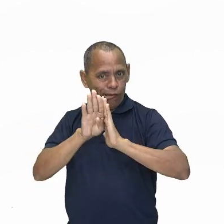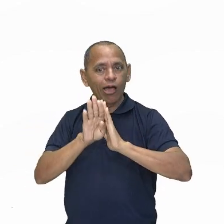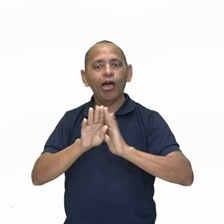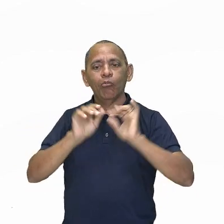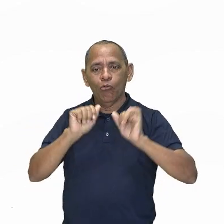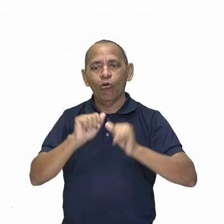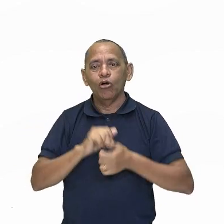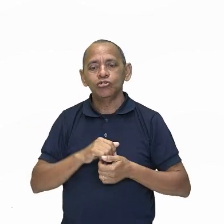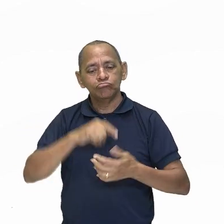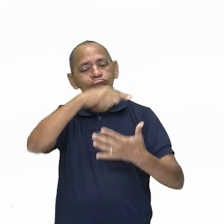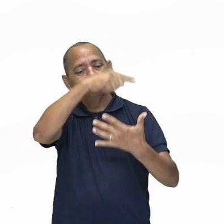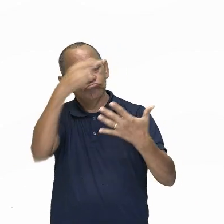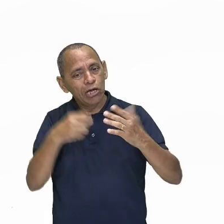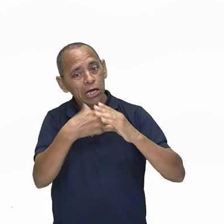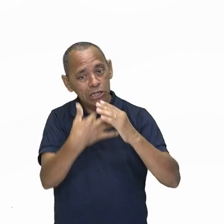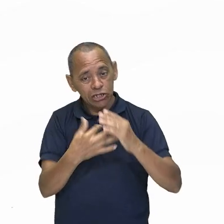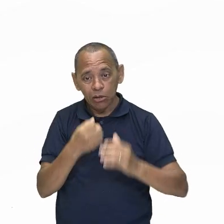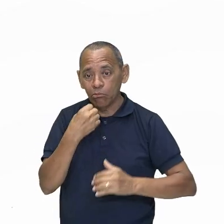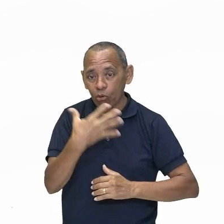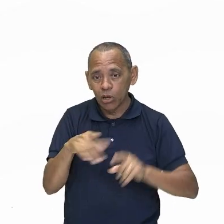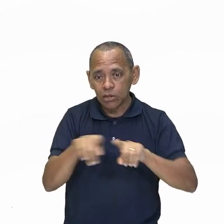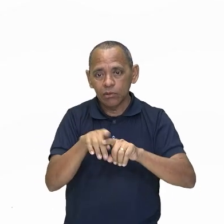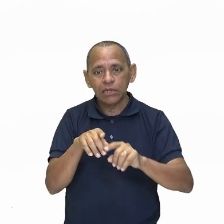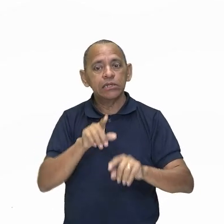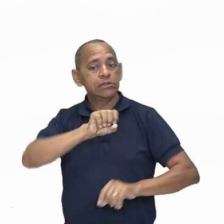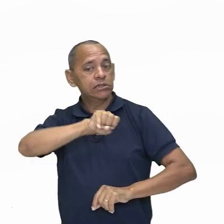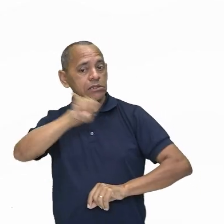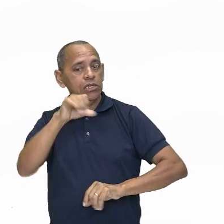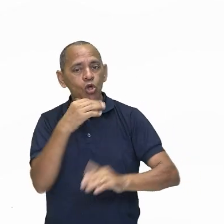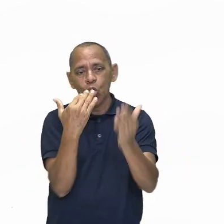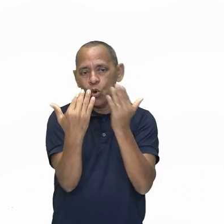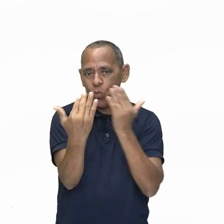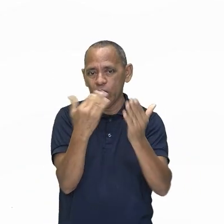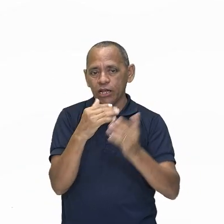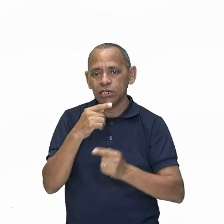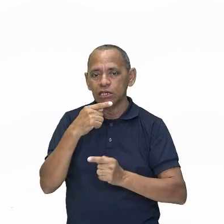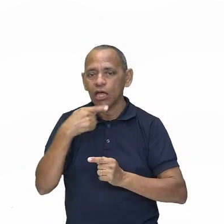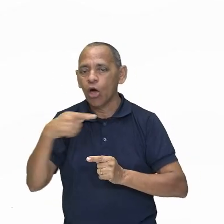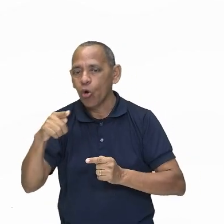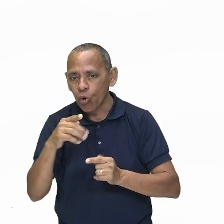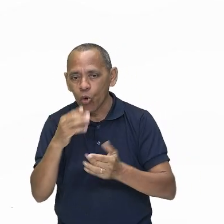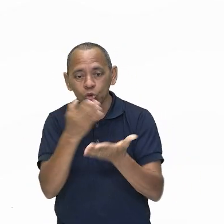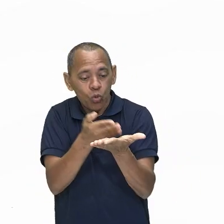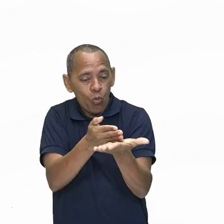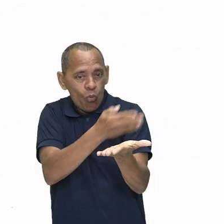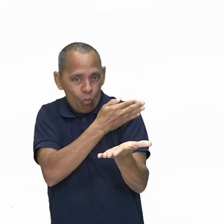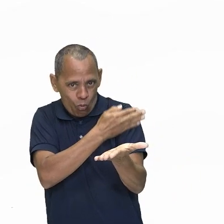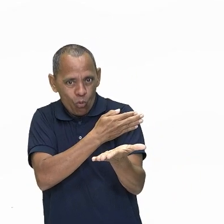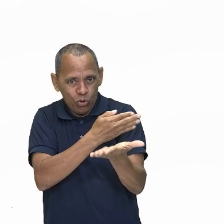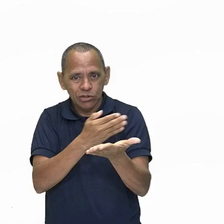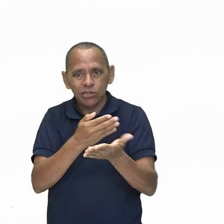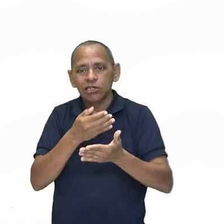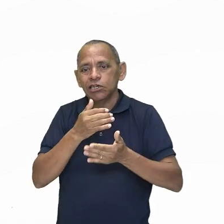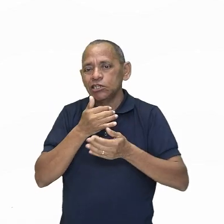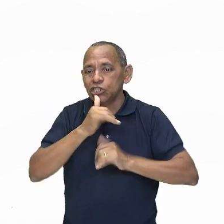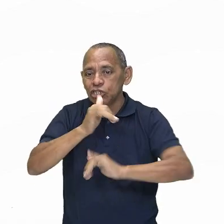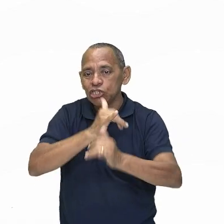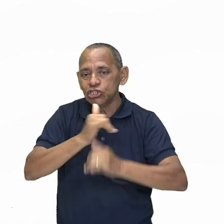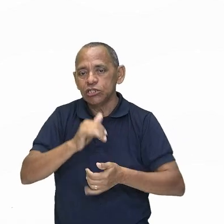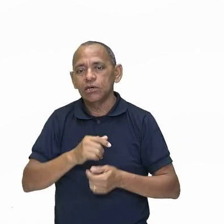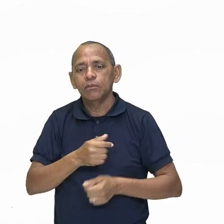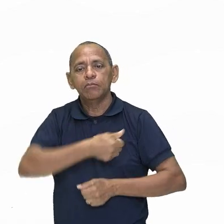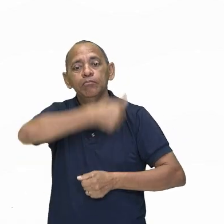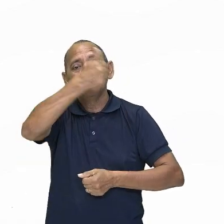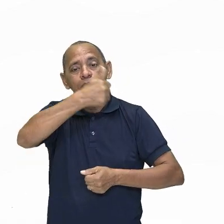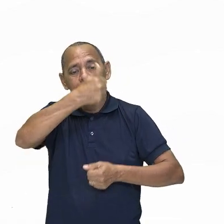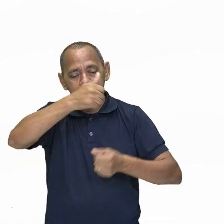opção viável quando comparada a demais fontes de energia. Então, uma das primeiras vantagens,